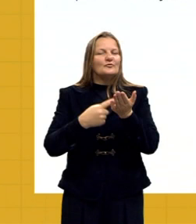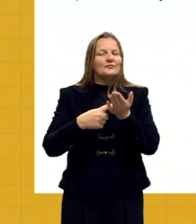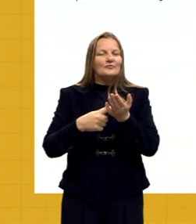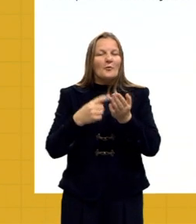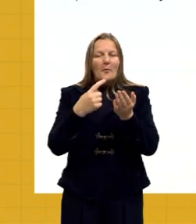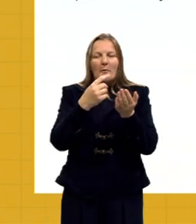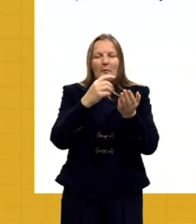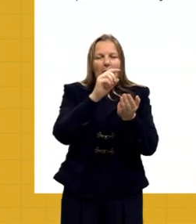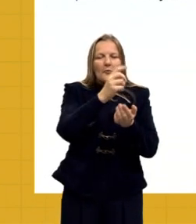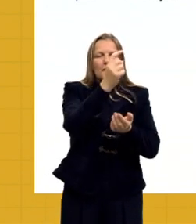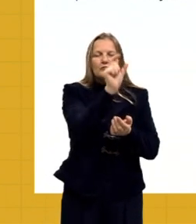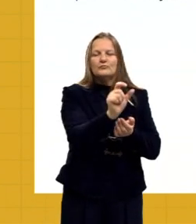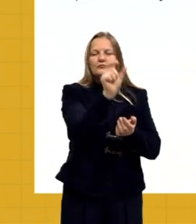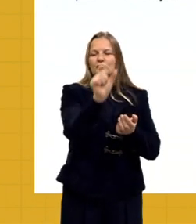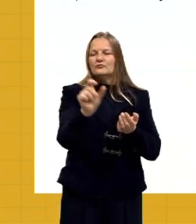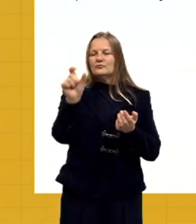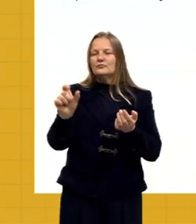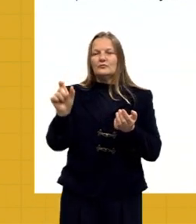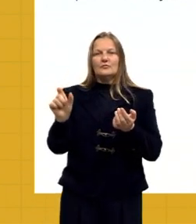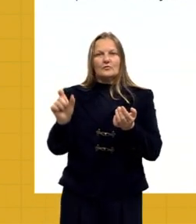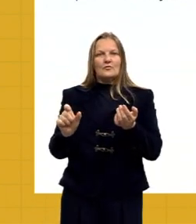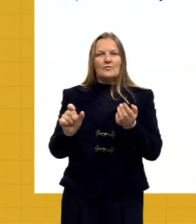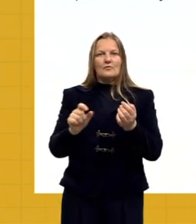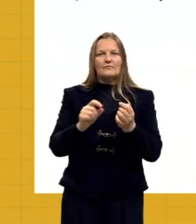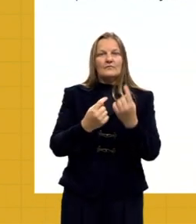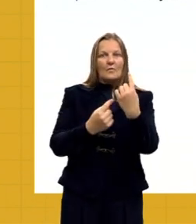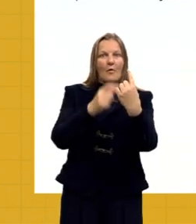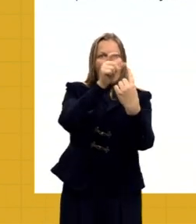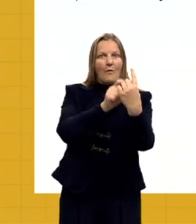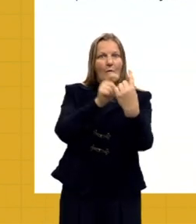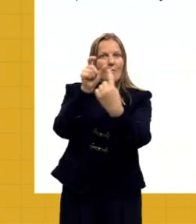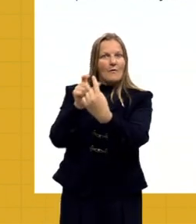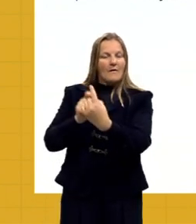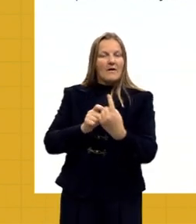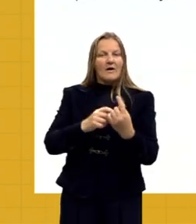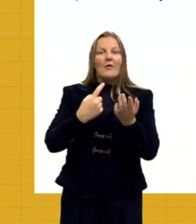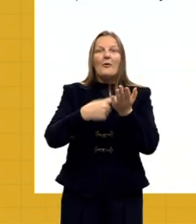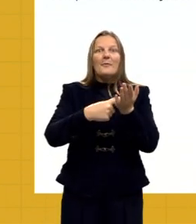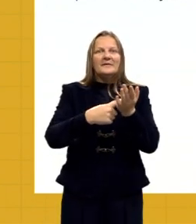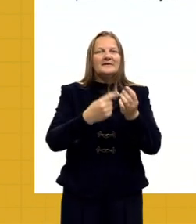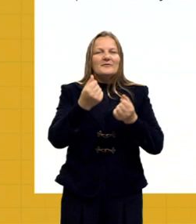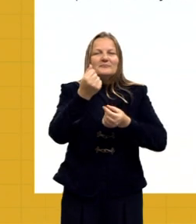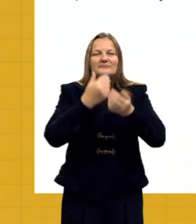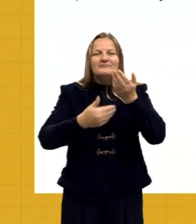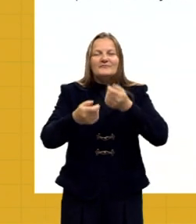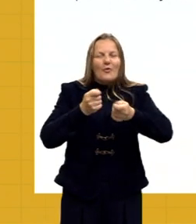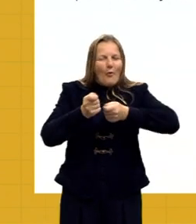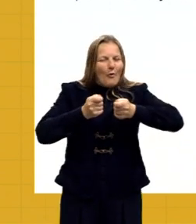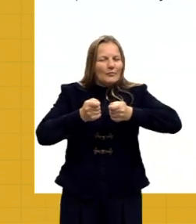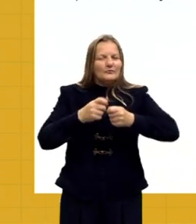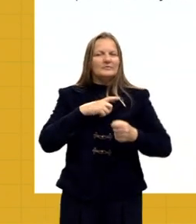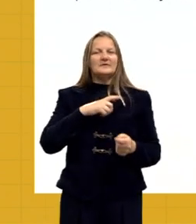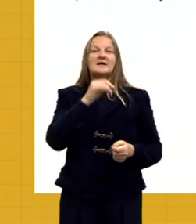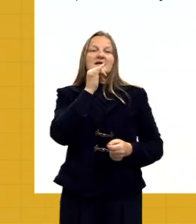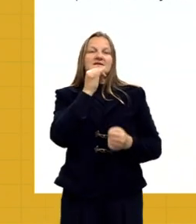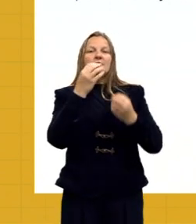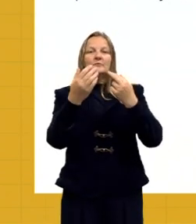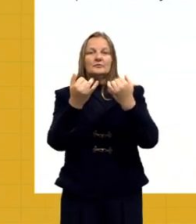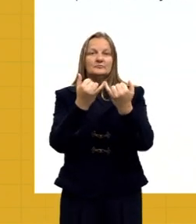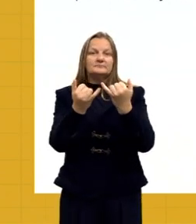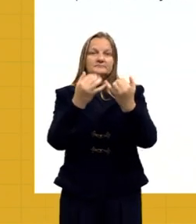para ninguém não ter aquela regulação do mercado né para tu vai ter justamente o controle dos produtos vamos pegar por